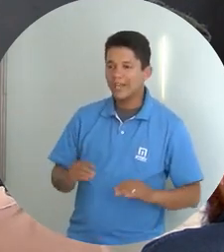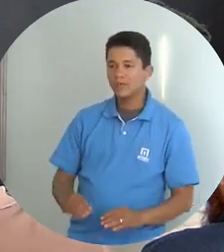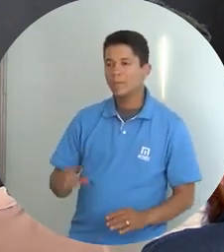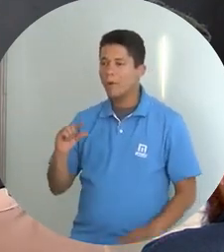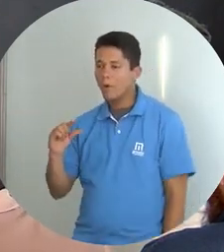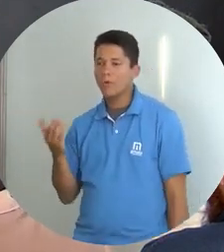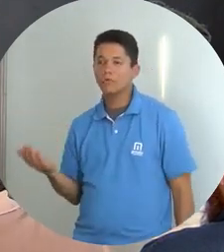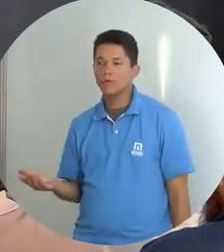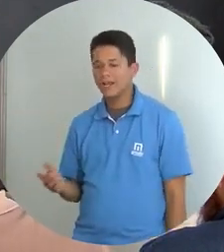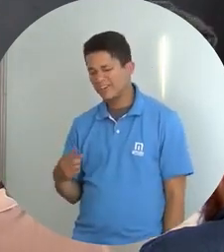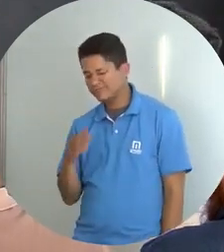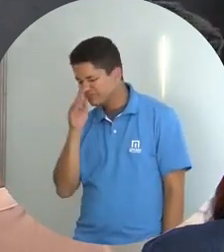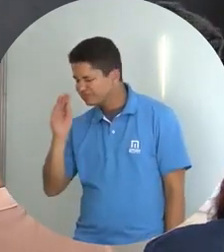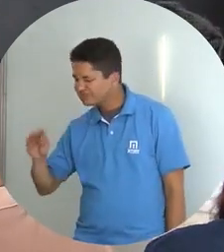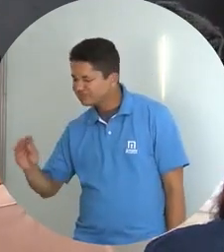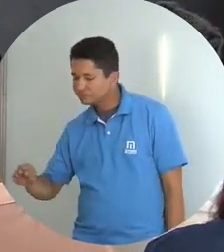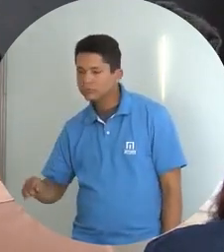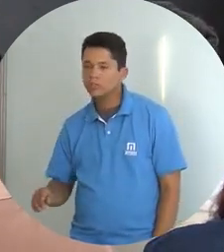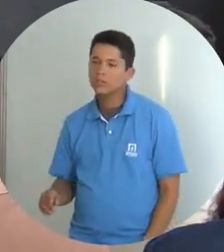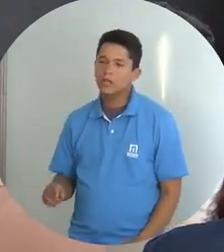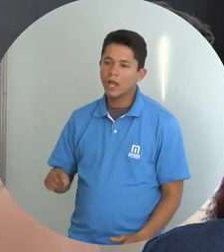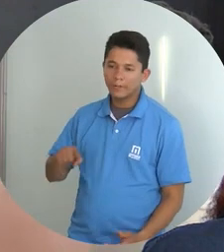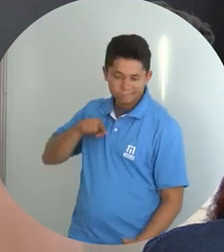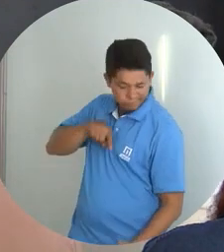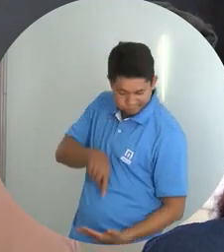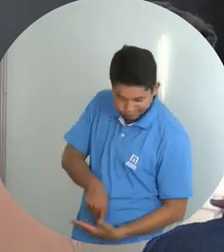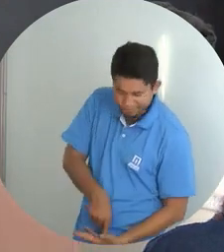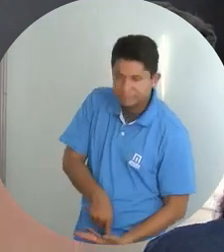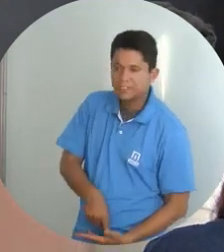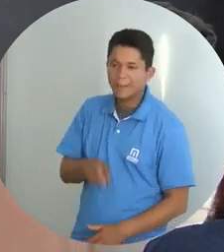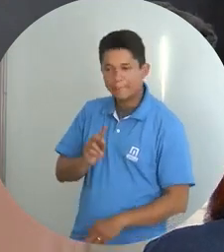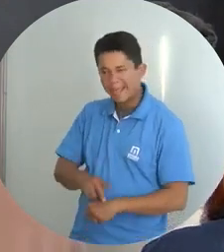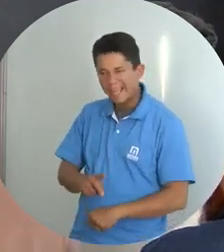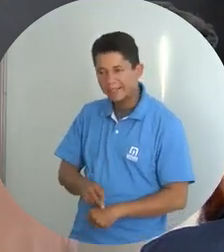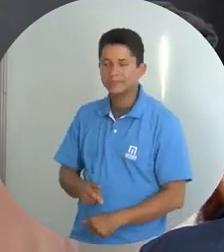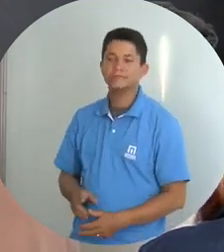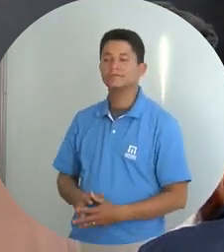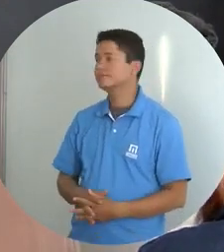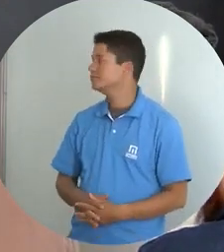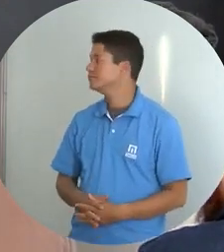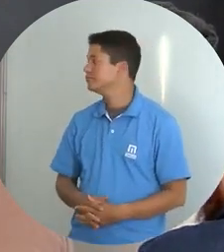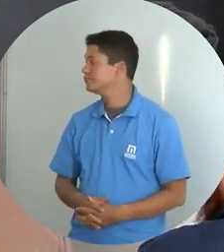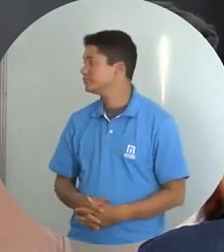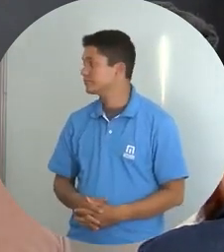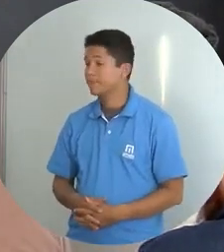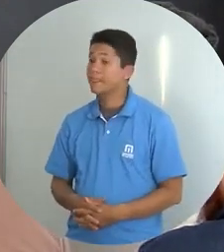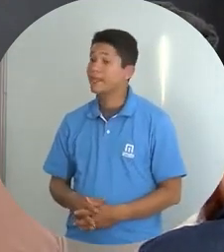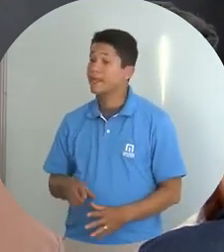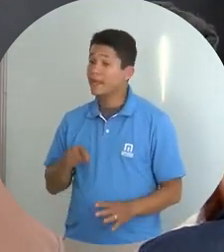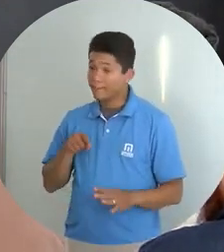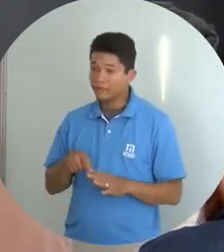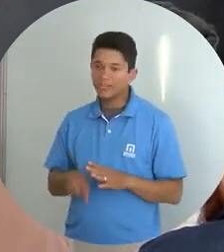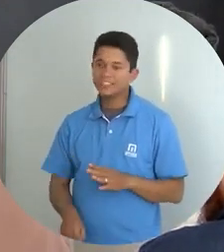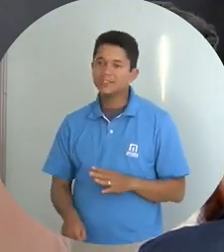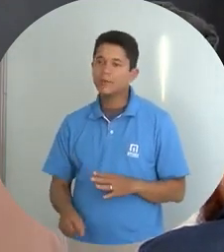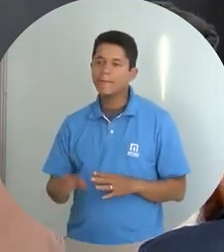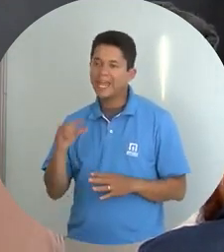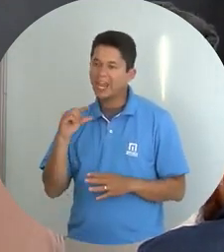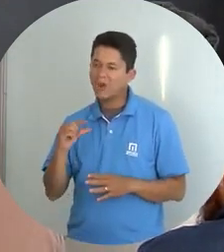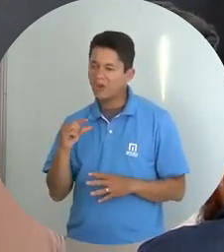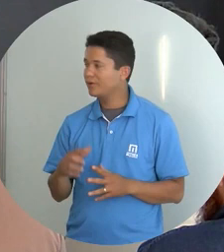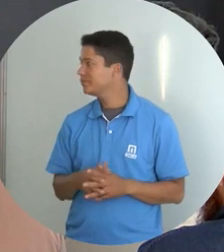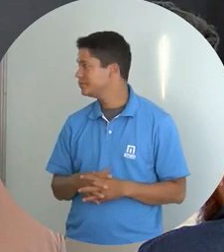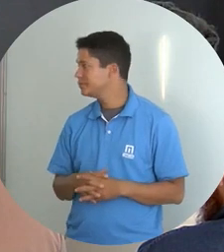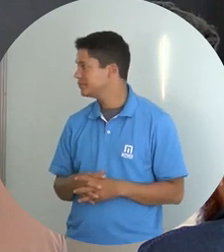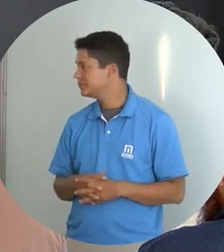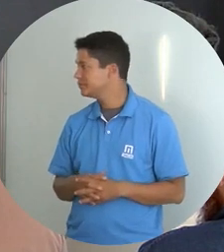acaba desprezando isso, ou coloca o tubo ou não, e ancorando a estaca na rocha. Então, por ser uma perfuração menor, né,